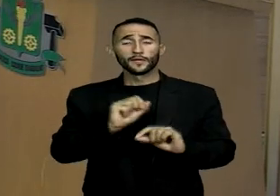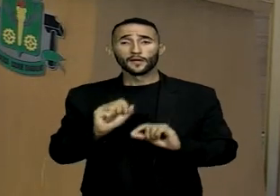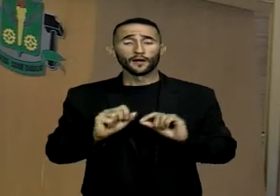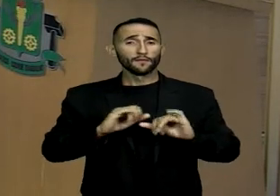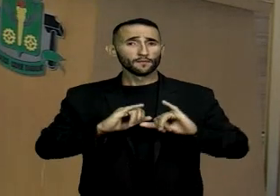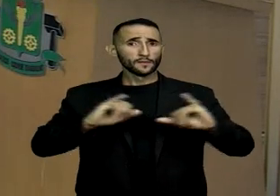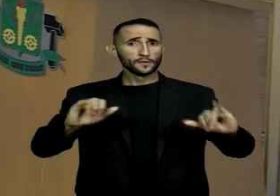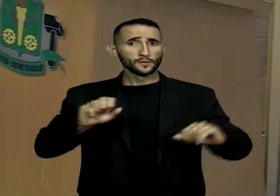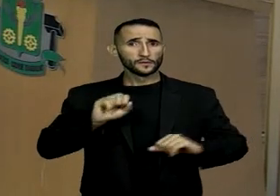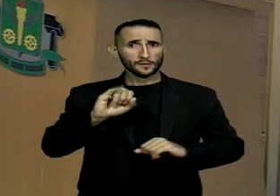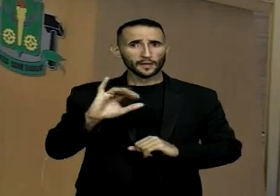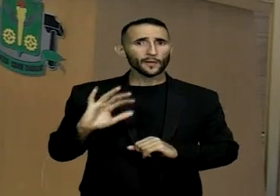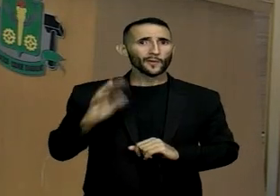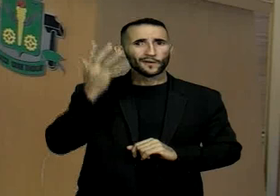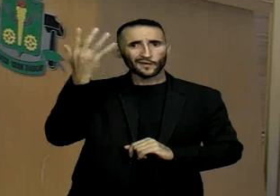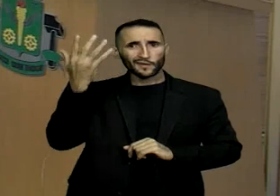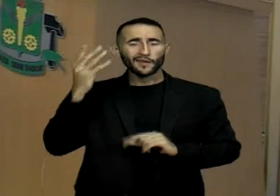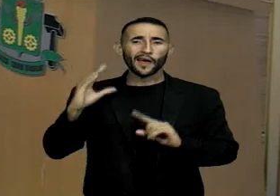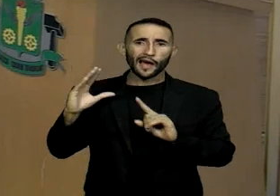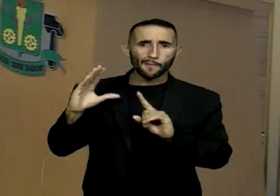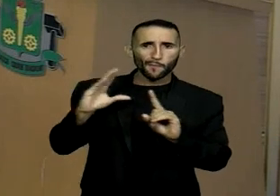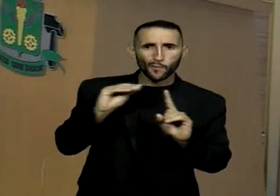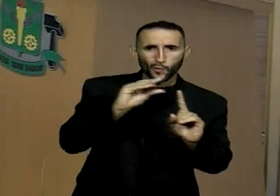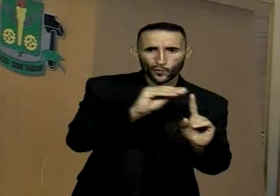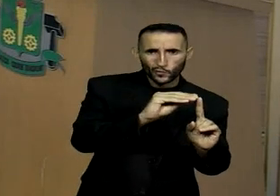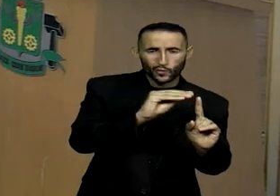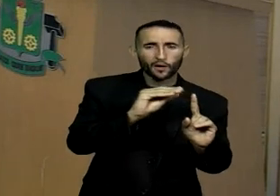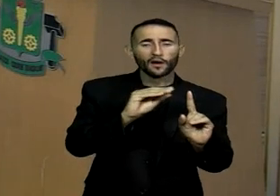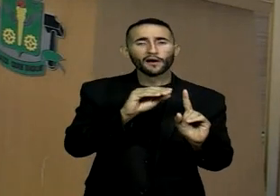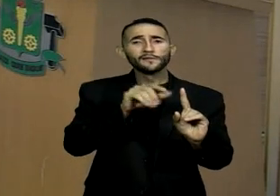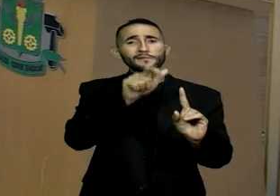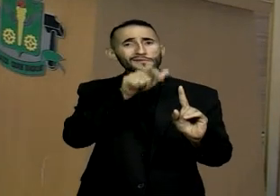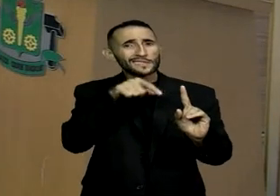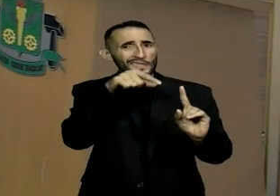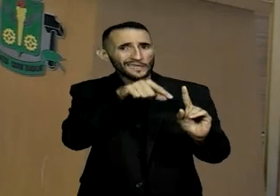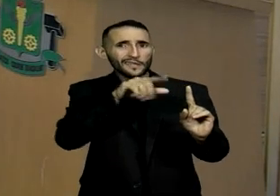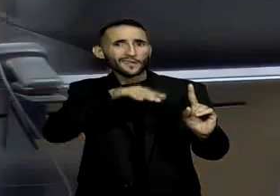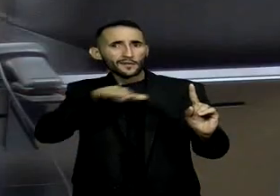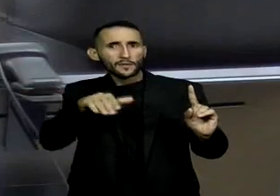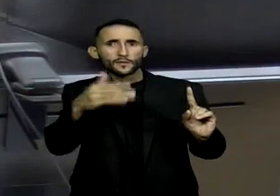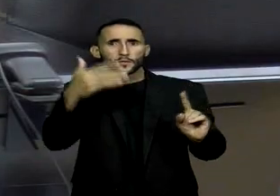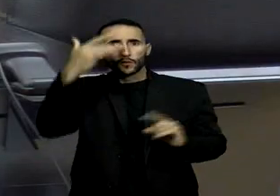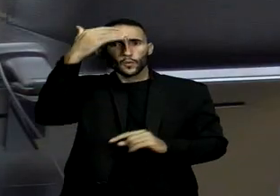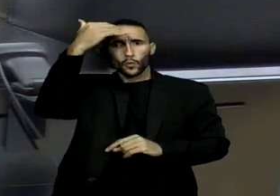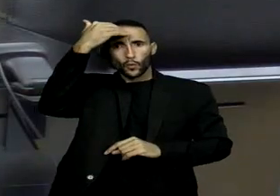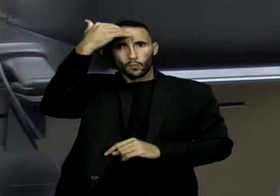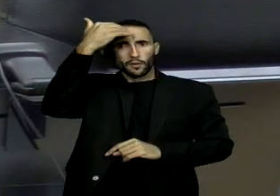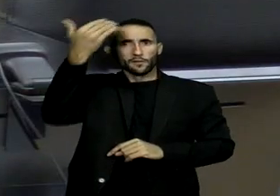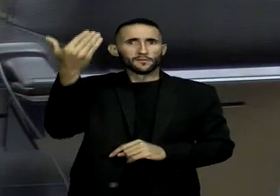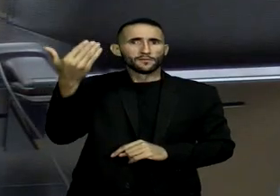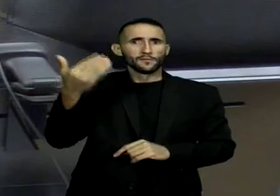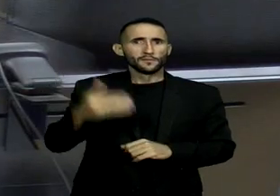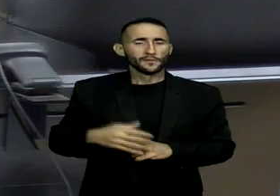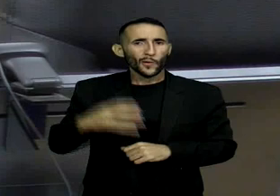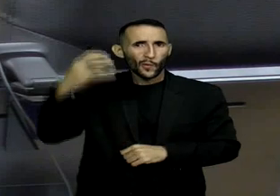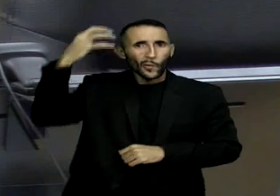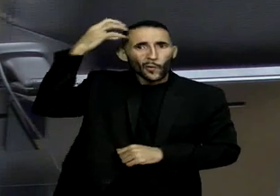um abuso infantil, a criança também é culpada. Está em discussão a moção de